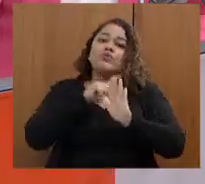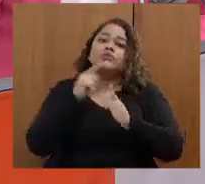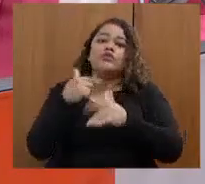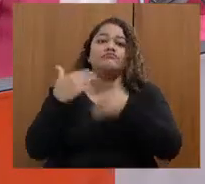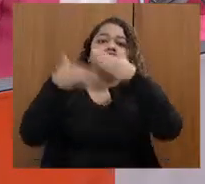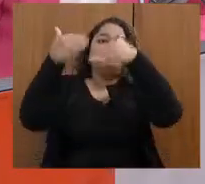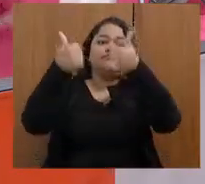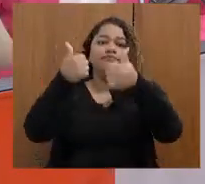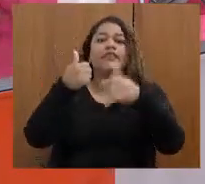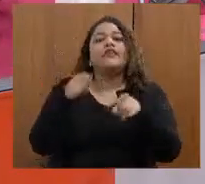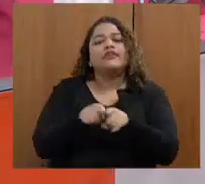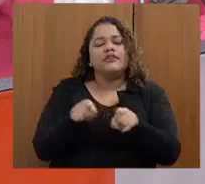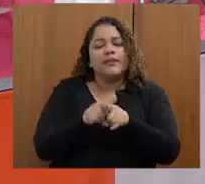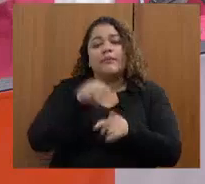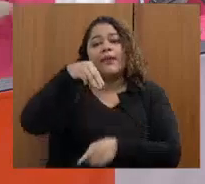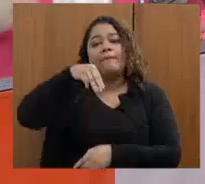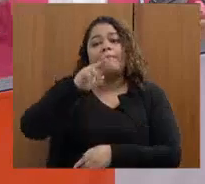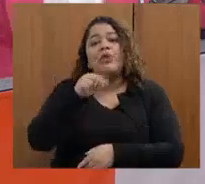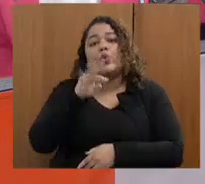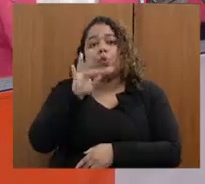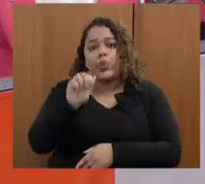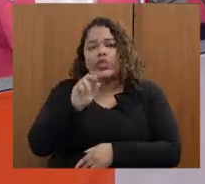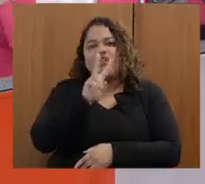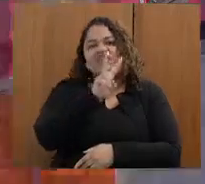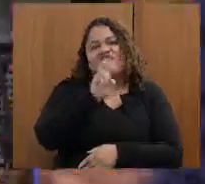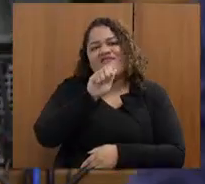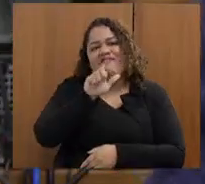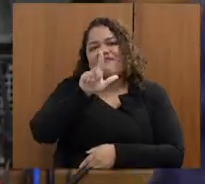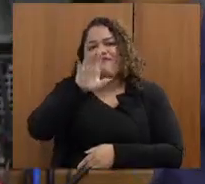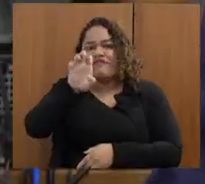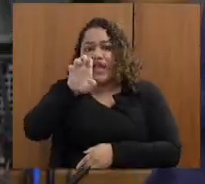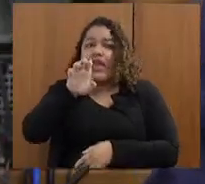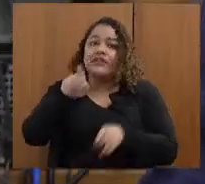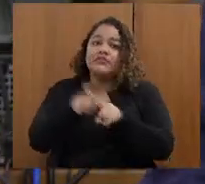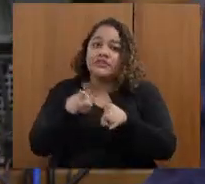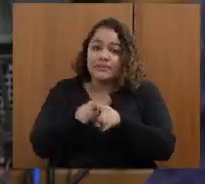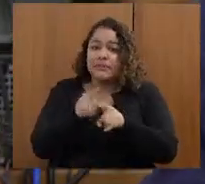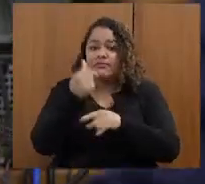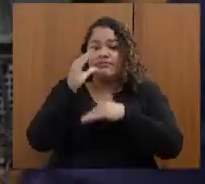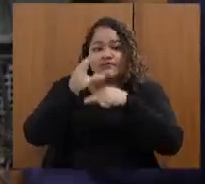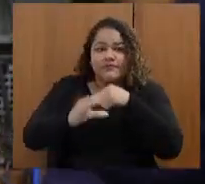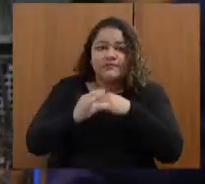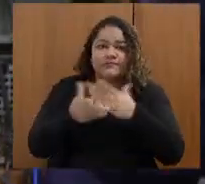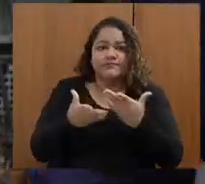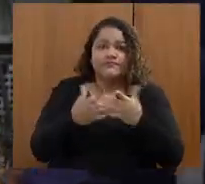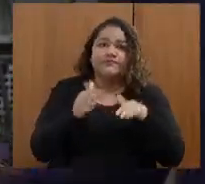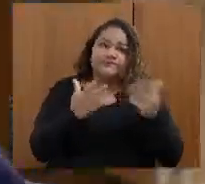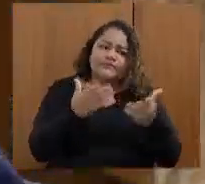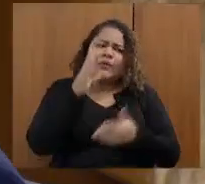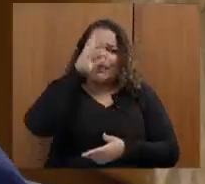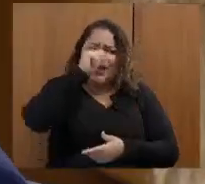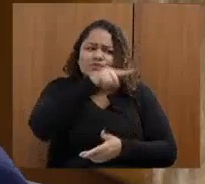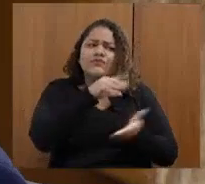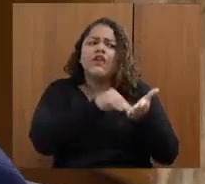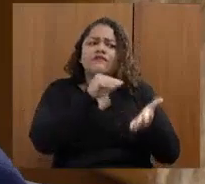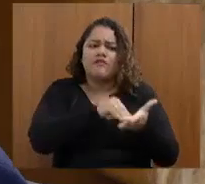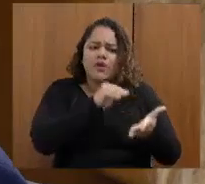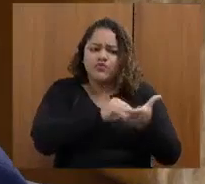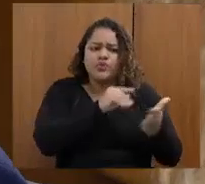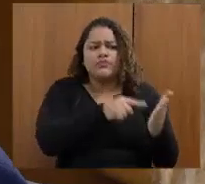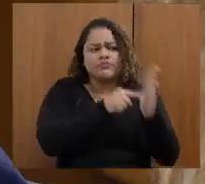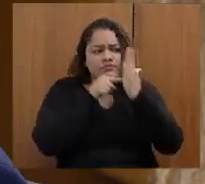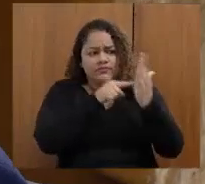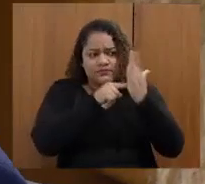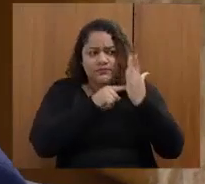os investimentos para essas obras então talvez vocês deixaram de trazer aqui Coisas Que Vocês poderiam ter trazido se você tiver